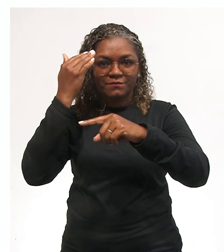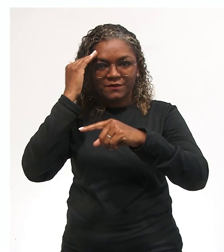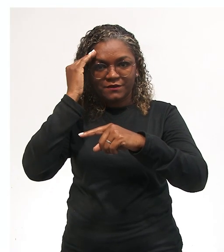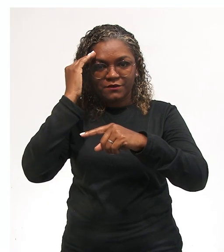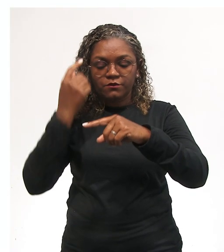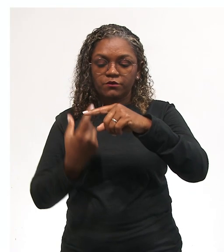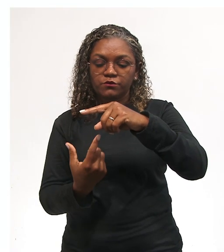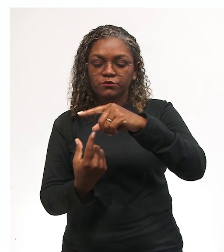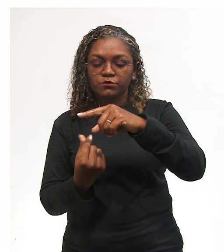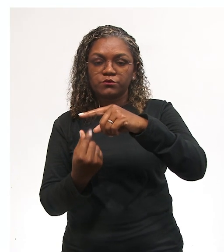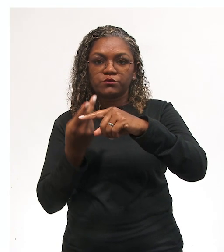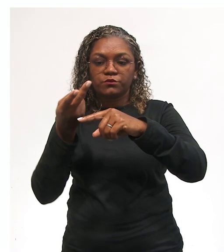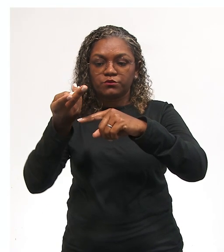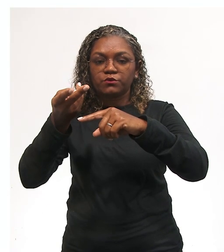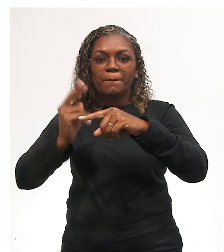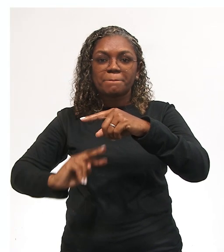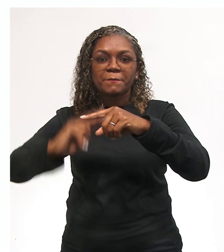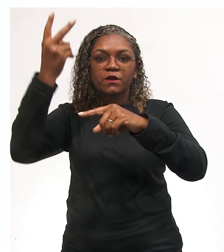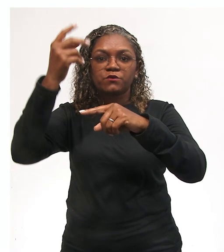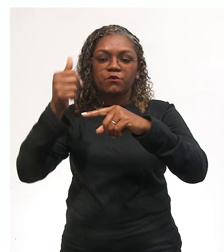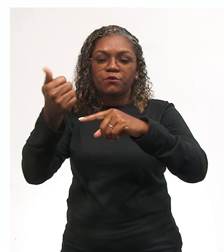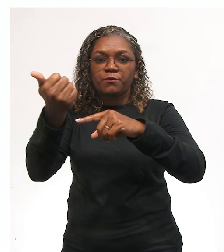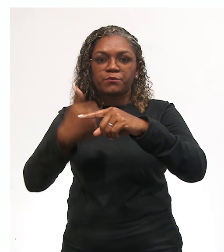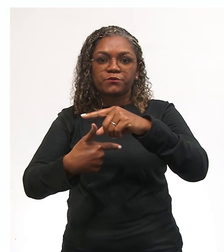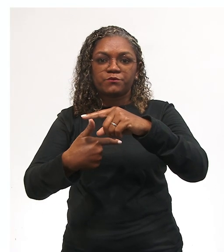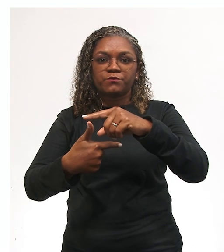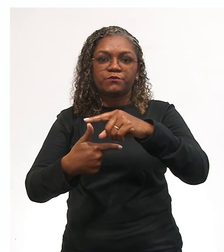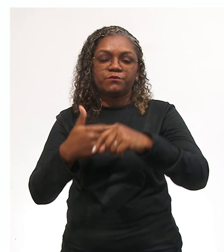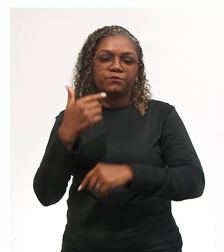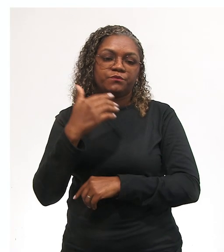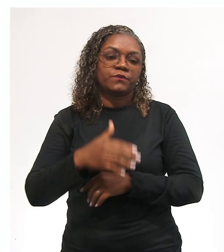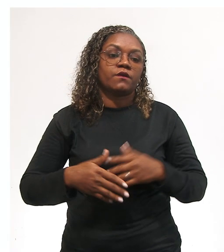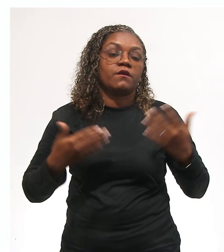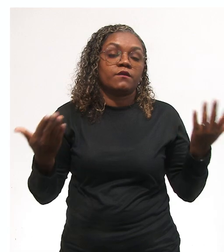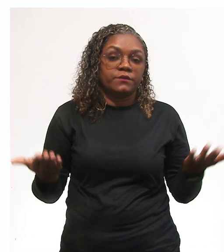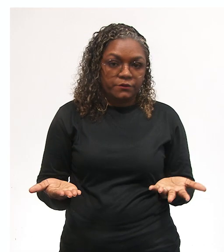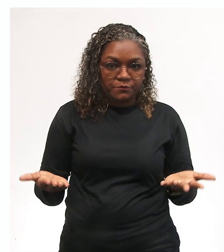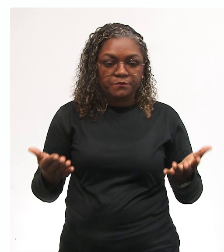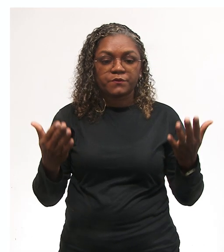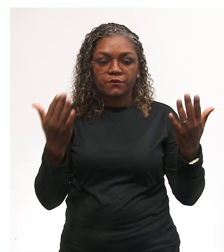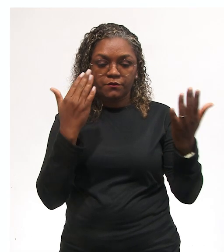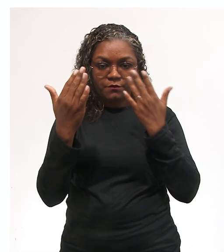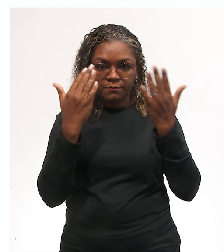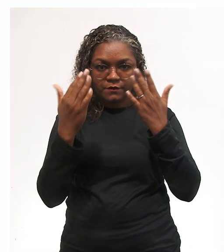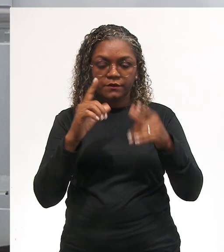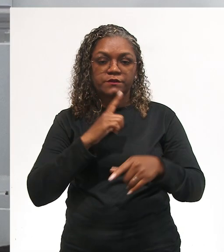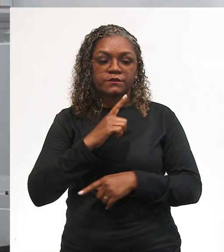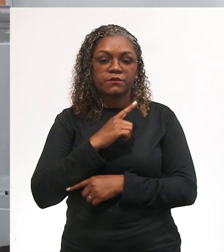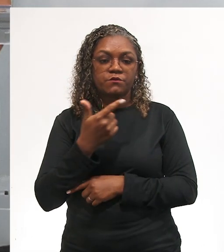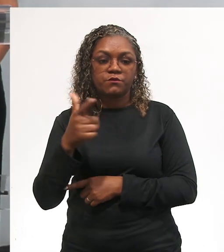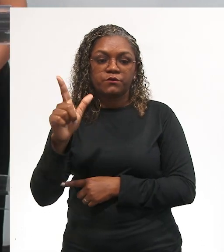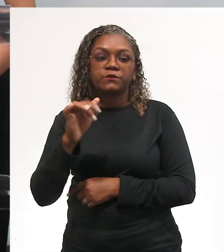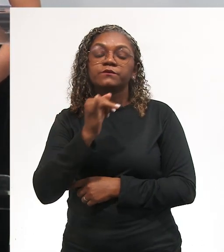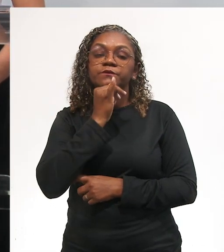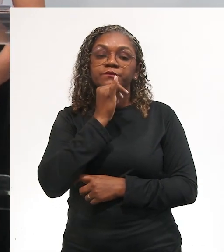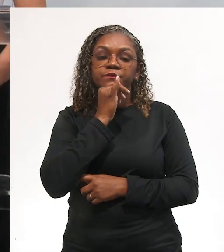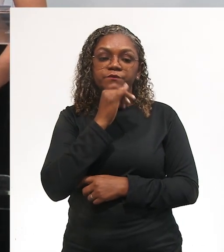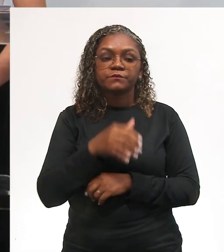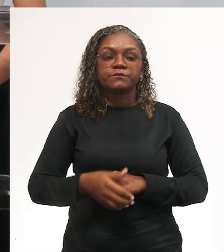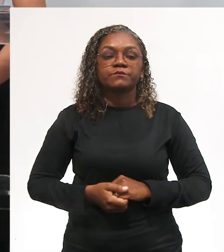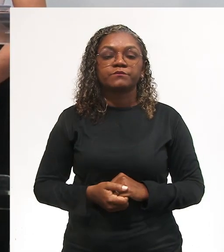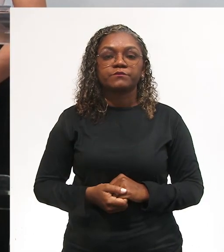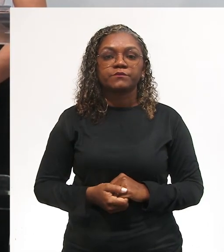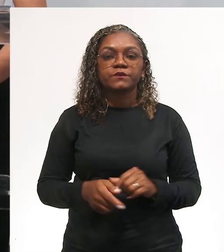o dobro do custo do meu produto. Dentro de razão, nós seguimos para a próxima categoria, que seria